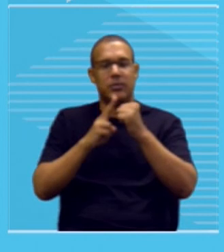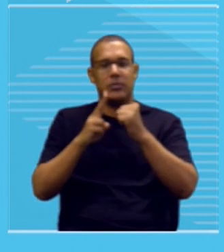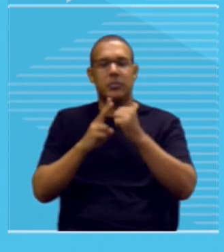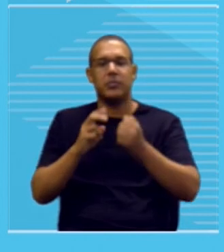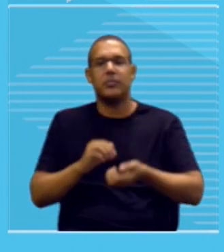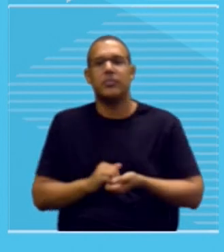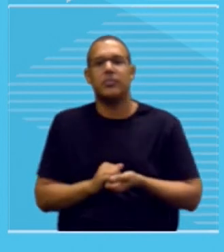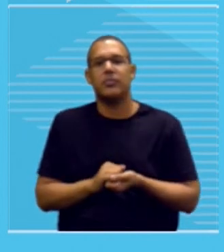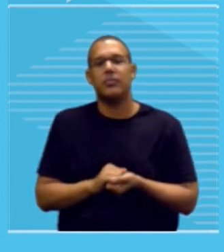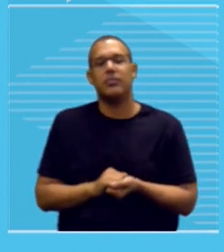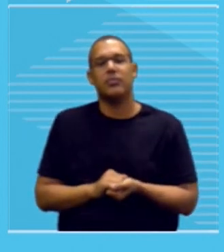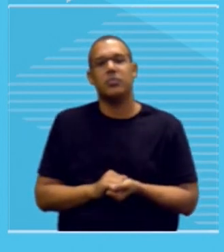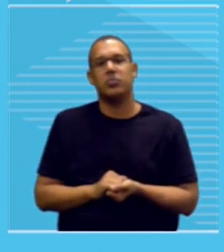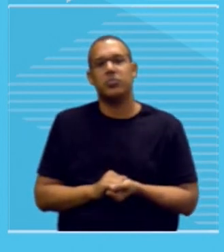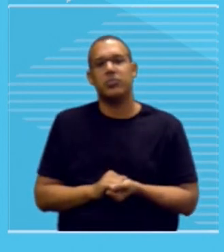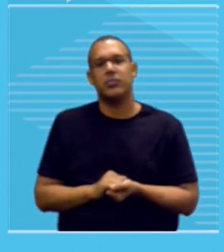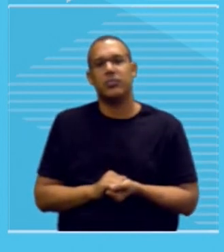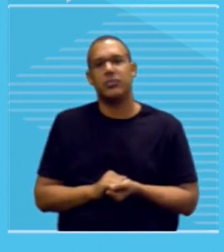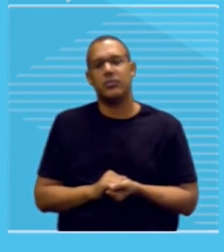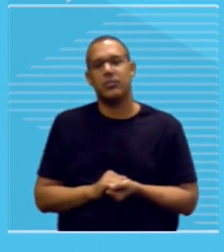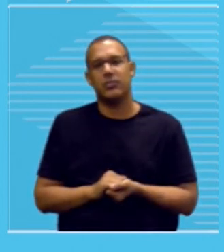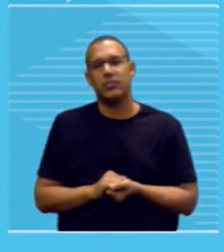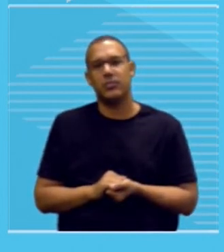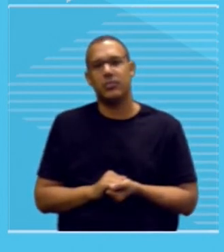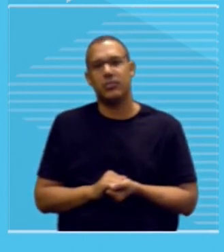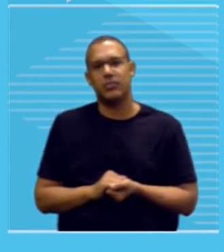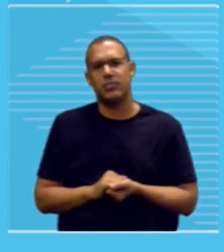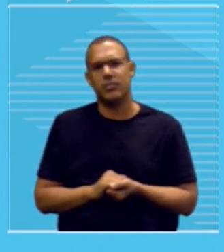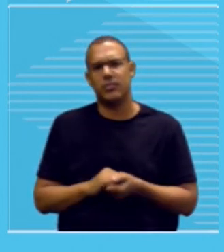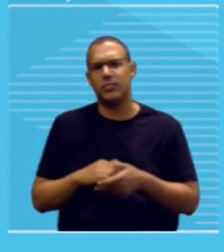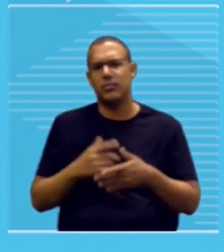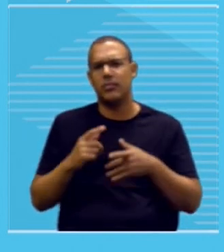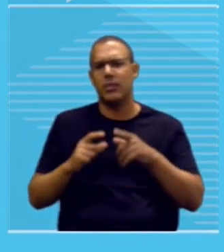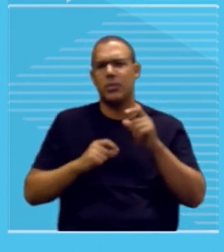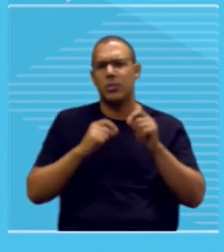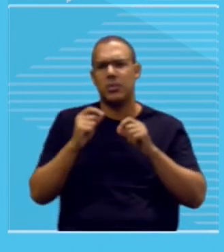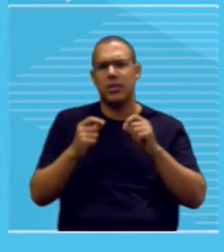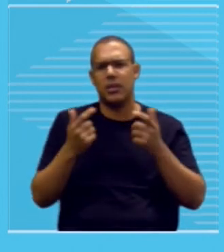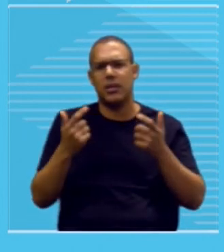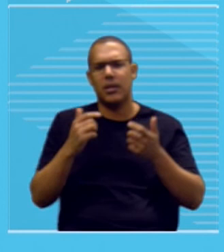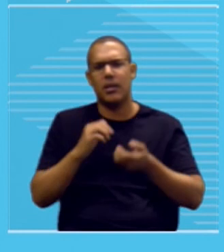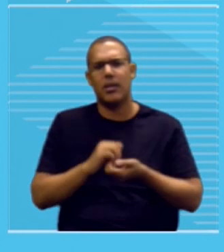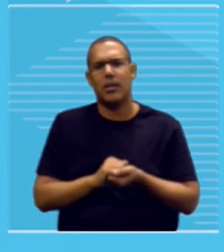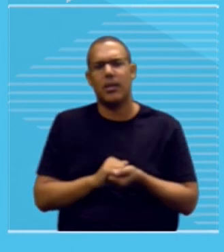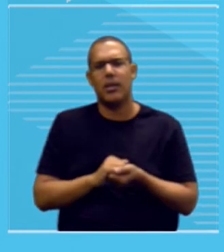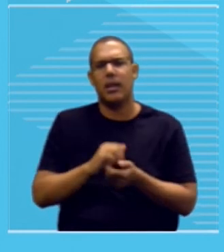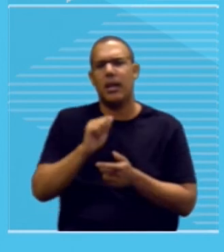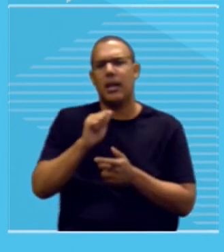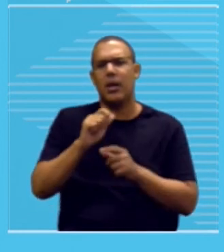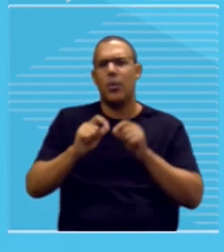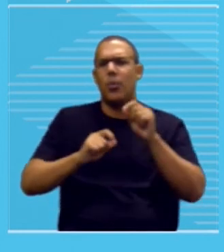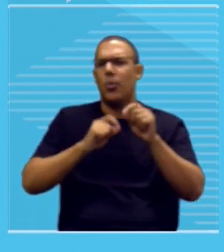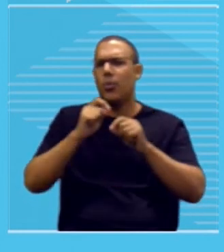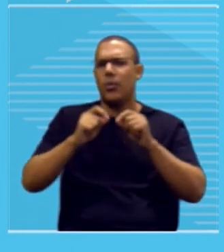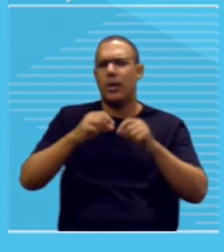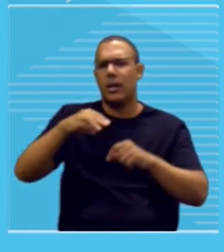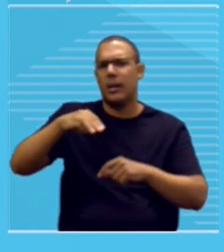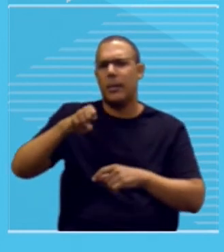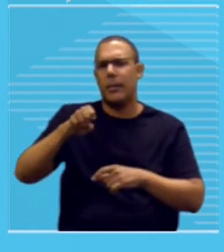nesse caso será que nós entendemos isso como metalinguagem professor o que que é metalinguagem